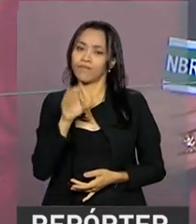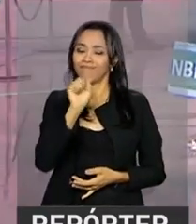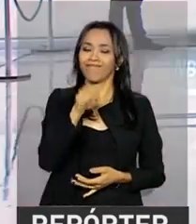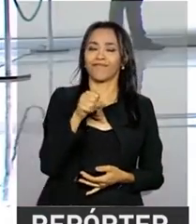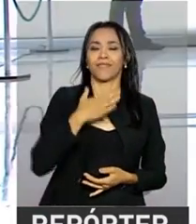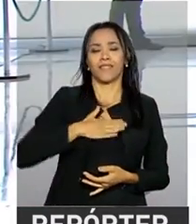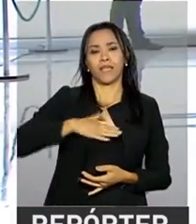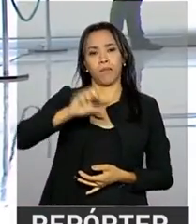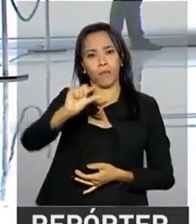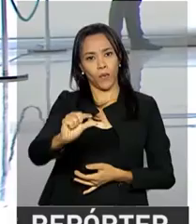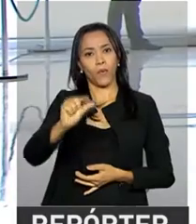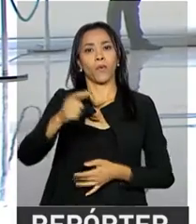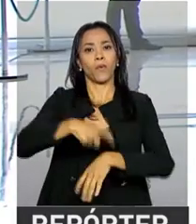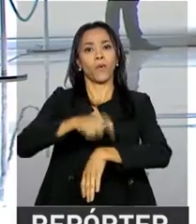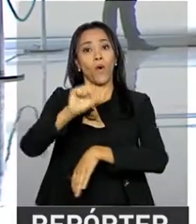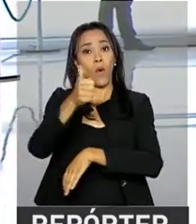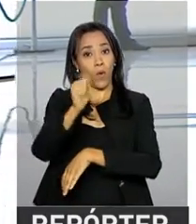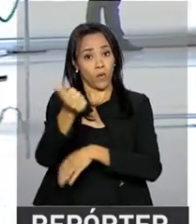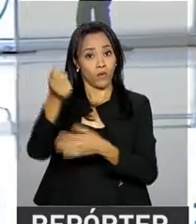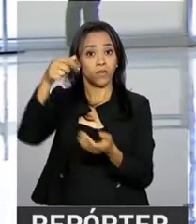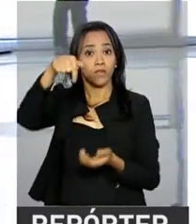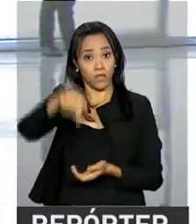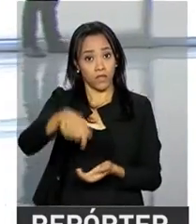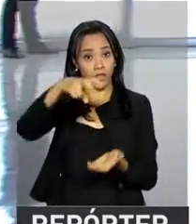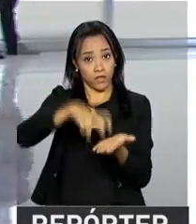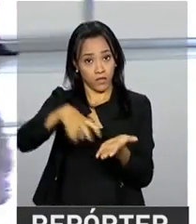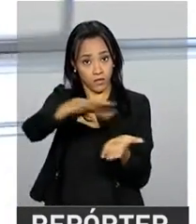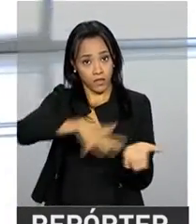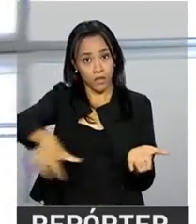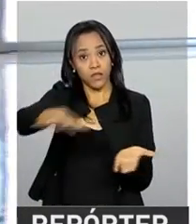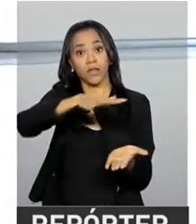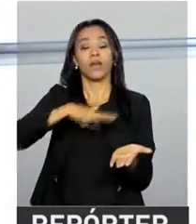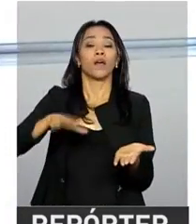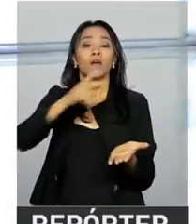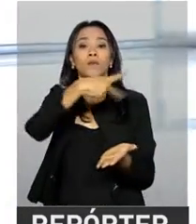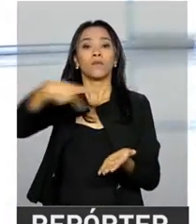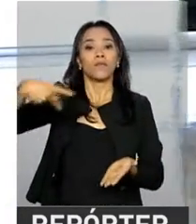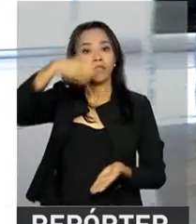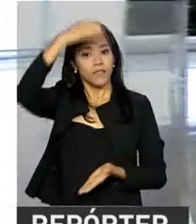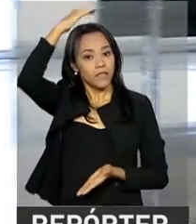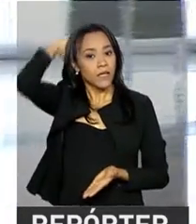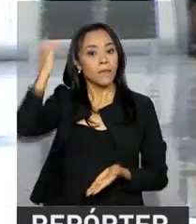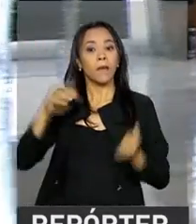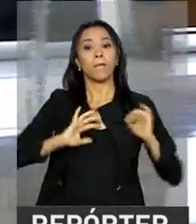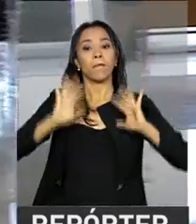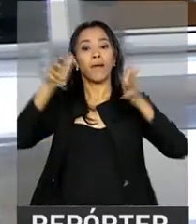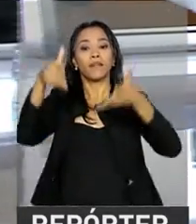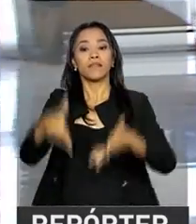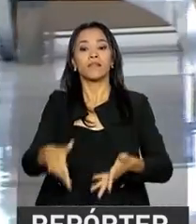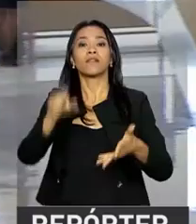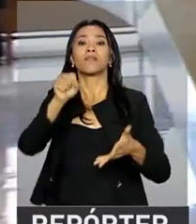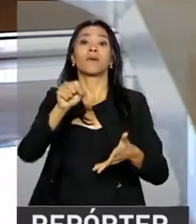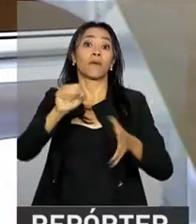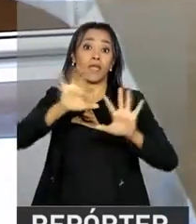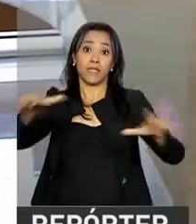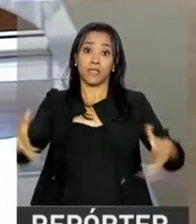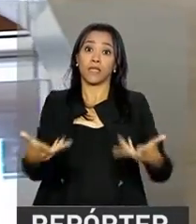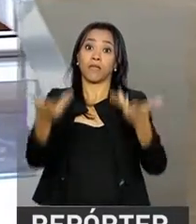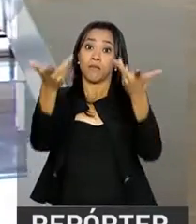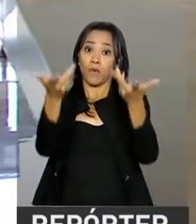a pouco, às 11 horas, aqui no Palácio do Planalto, o presidente Michel Temer participa da